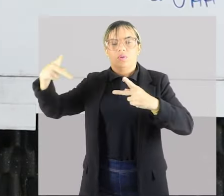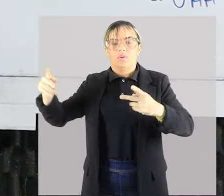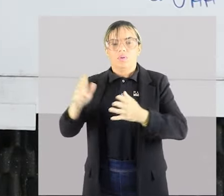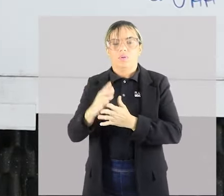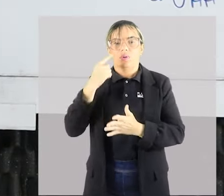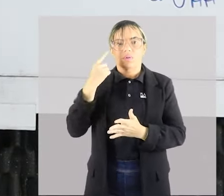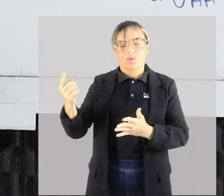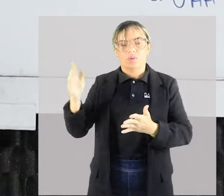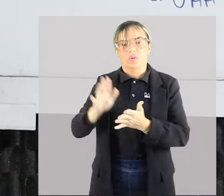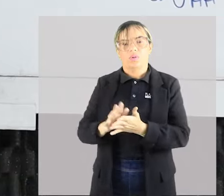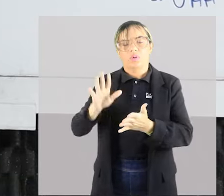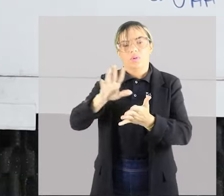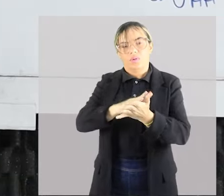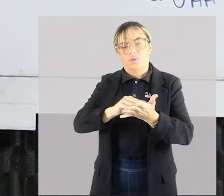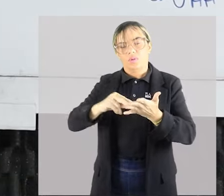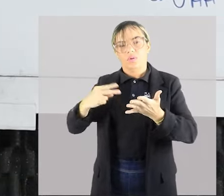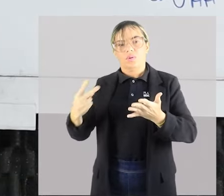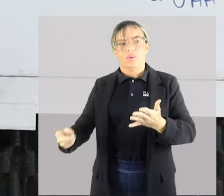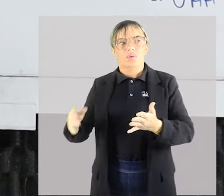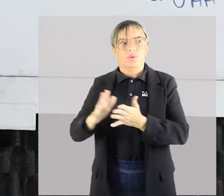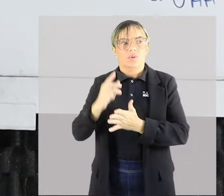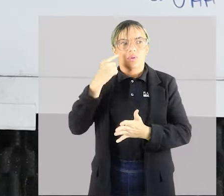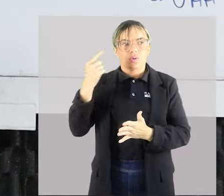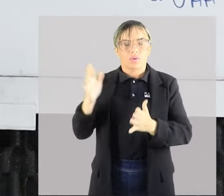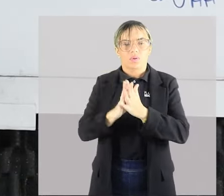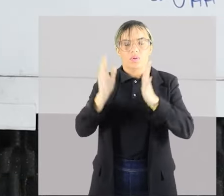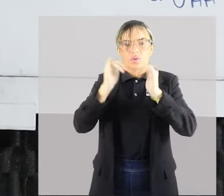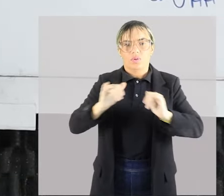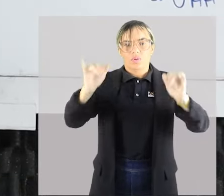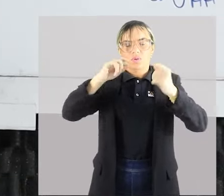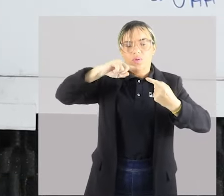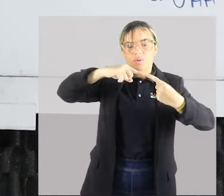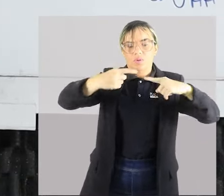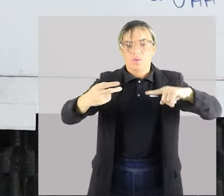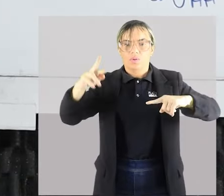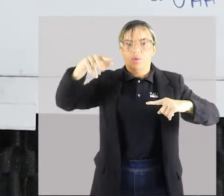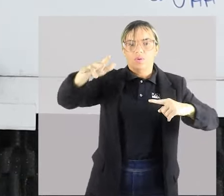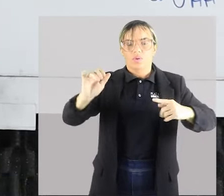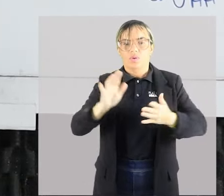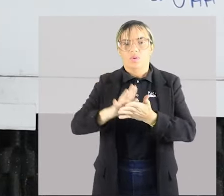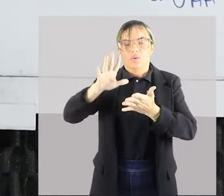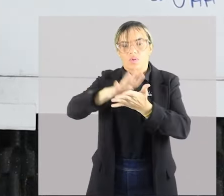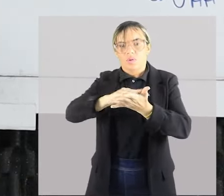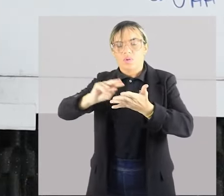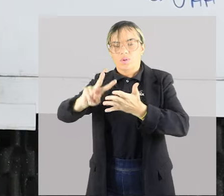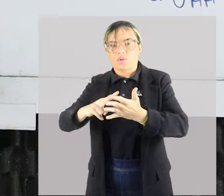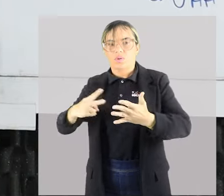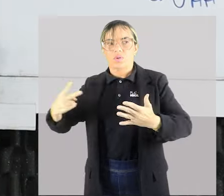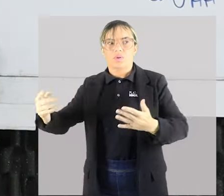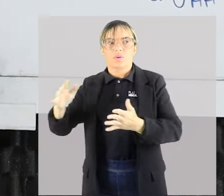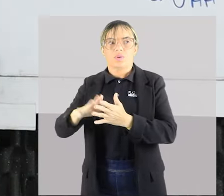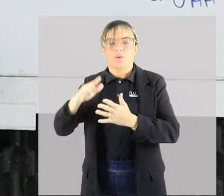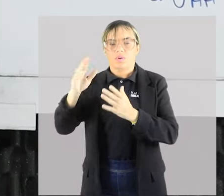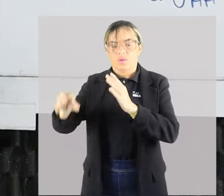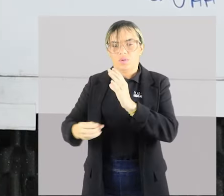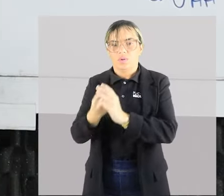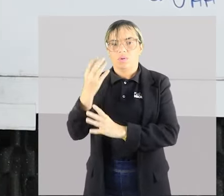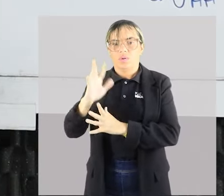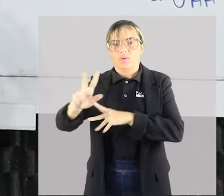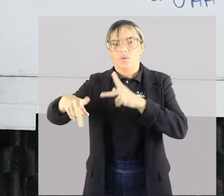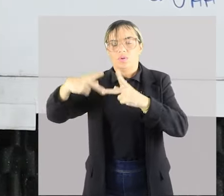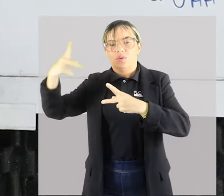chamar de tr tradução é quando eu pego a informação do RNA e traduzo ela para uma